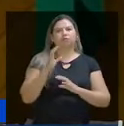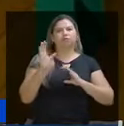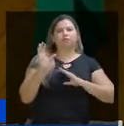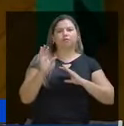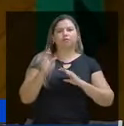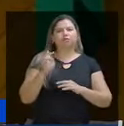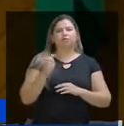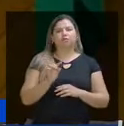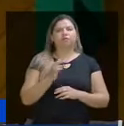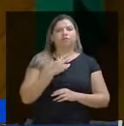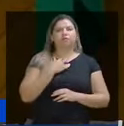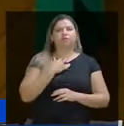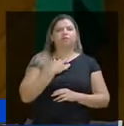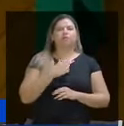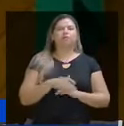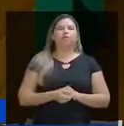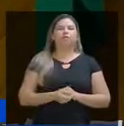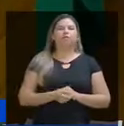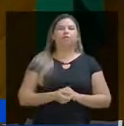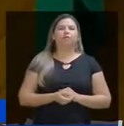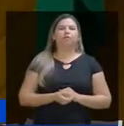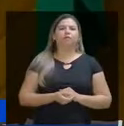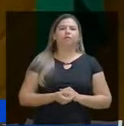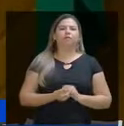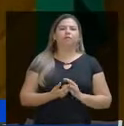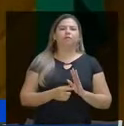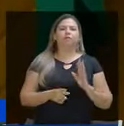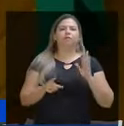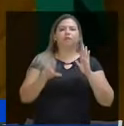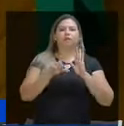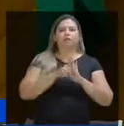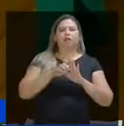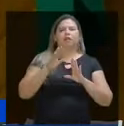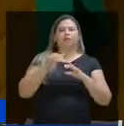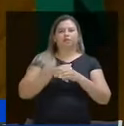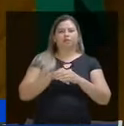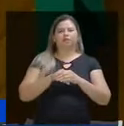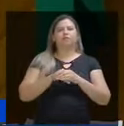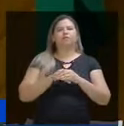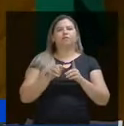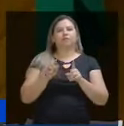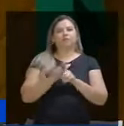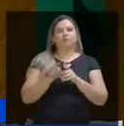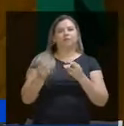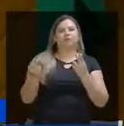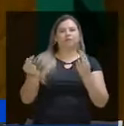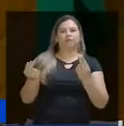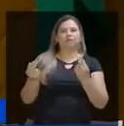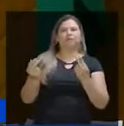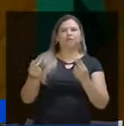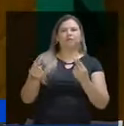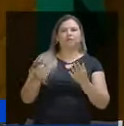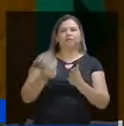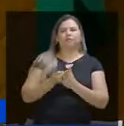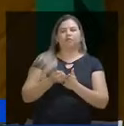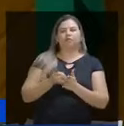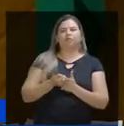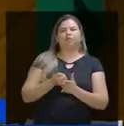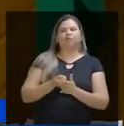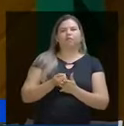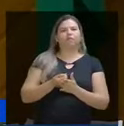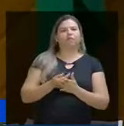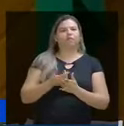condições para registro de candidatura prevista na Lei das Eleições também têm essa natureza de condição de